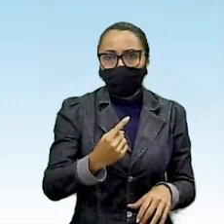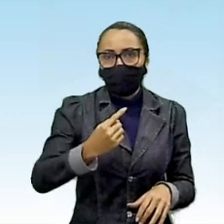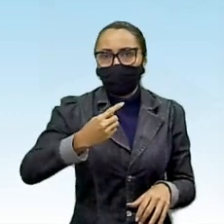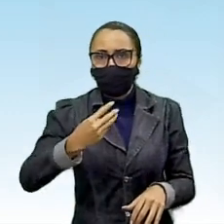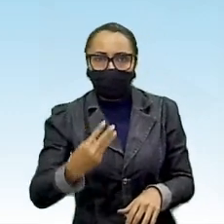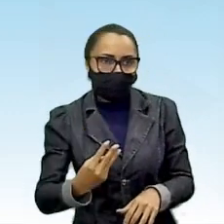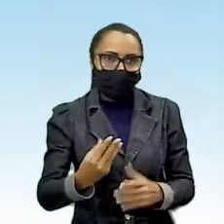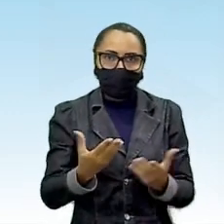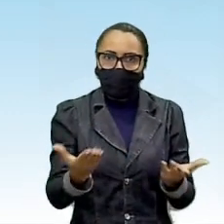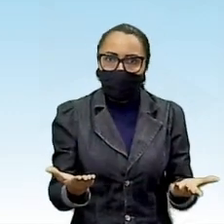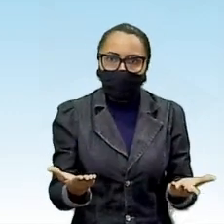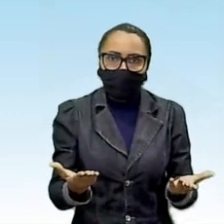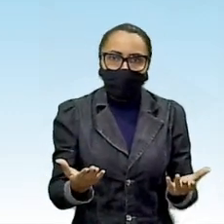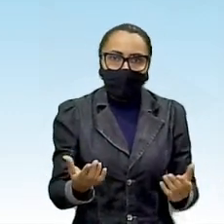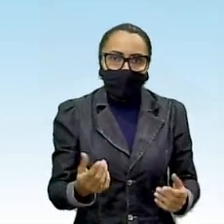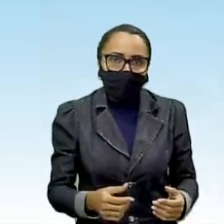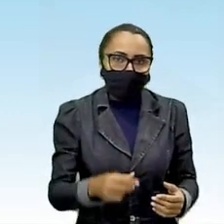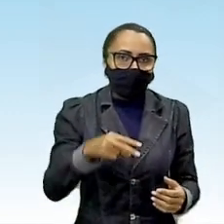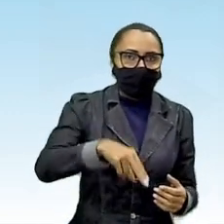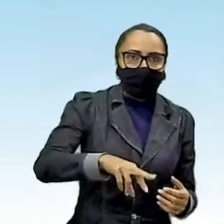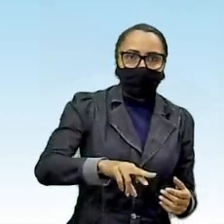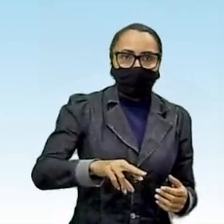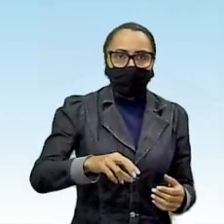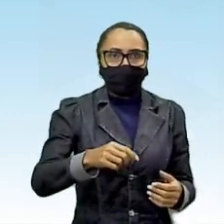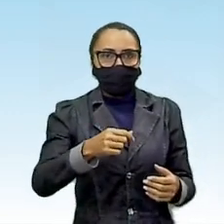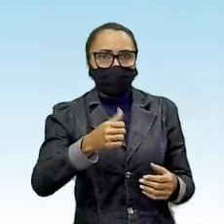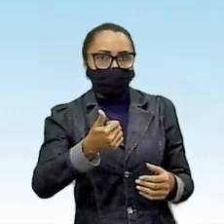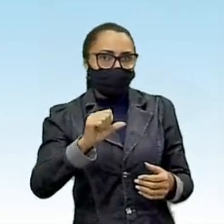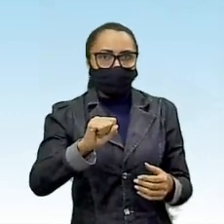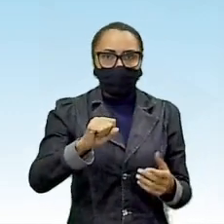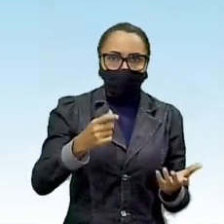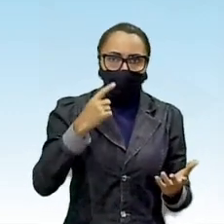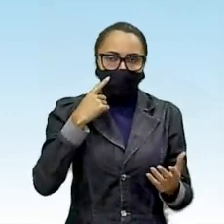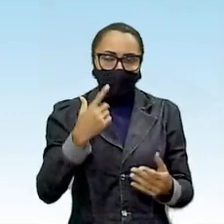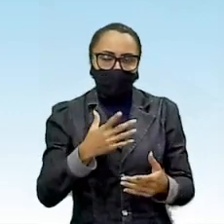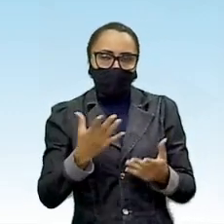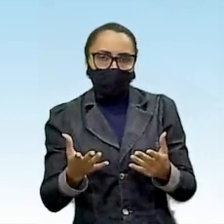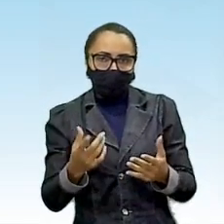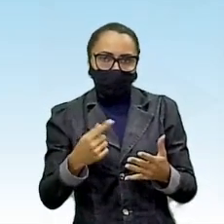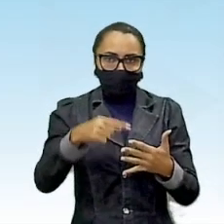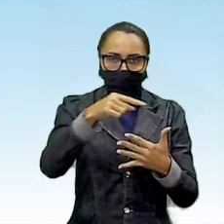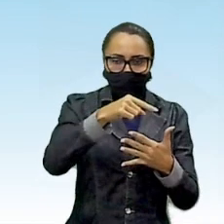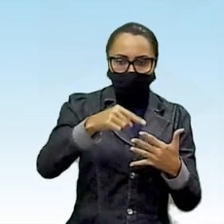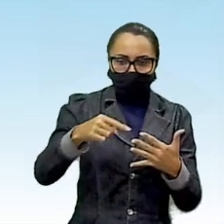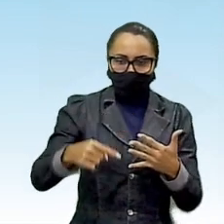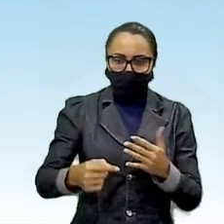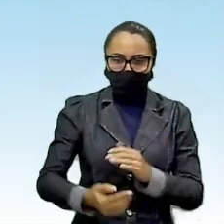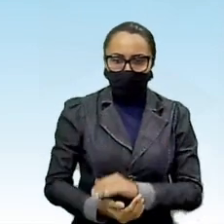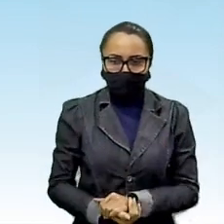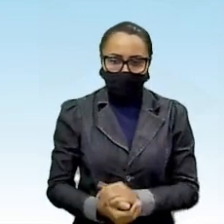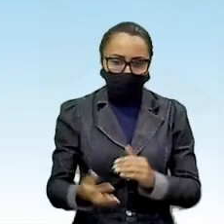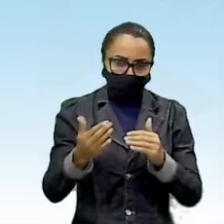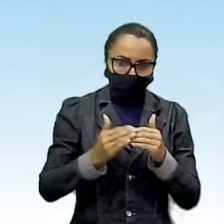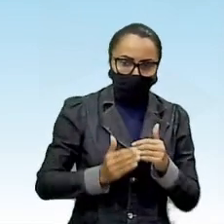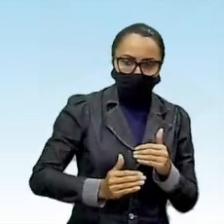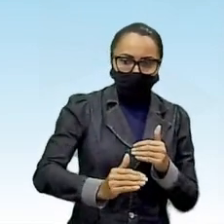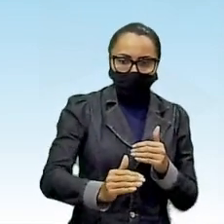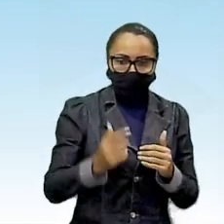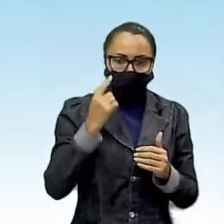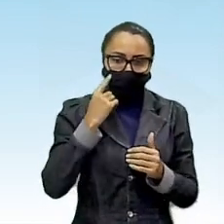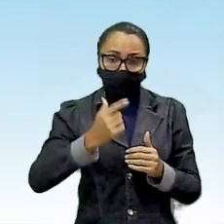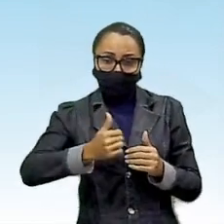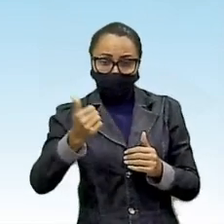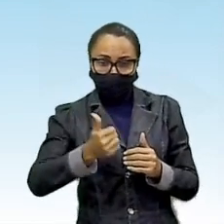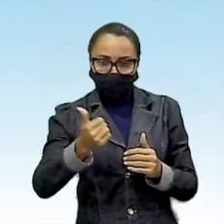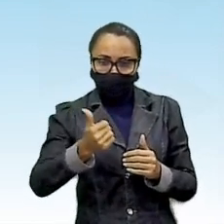NR3, NR18 e outras de forma mais pontual. Então, inicialmente, a primeira